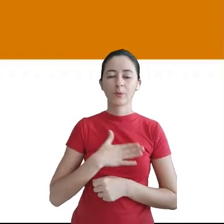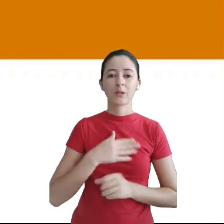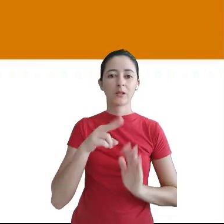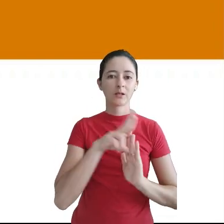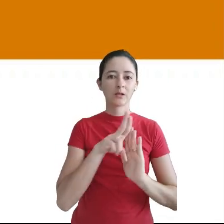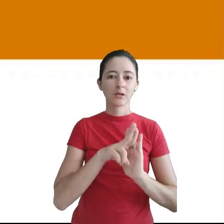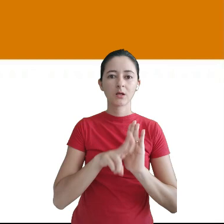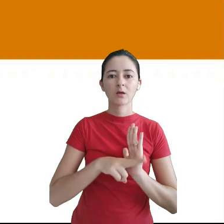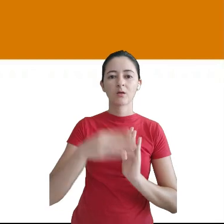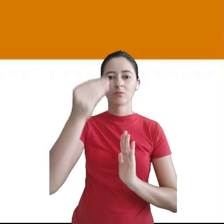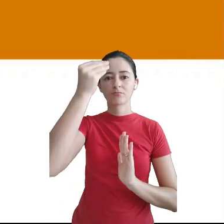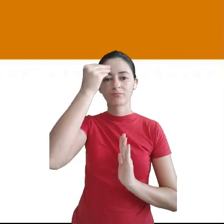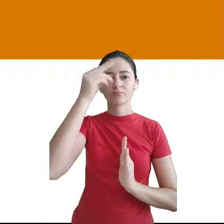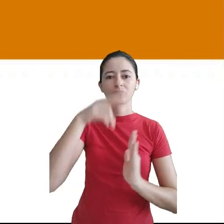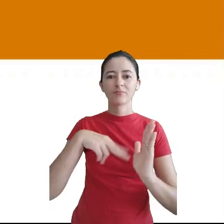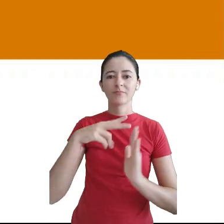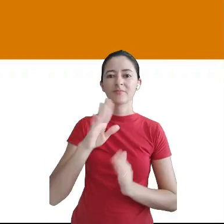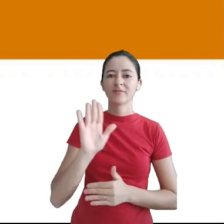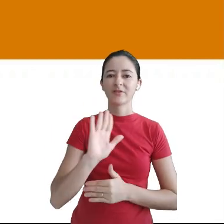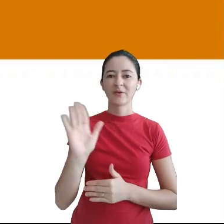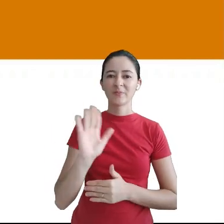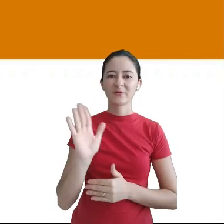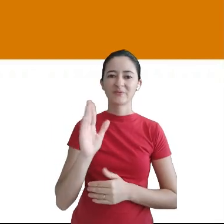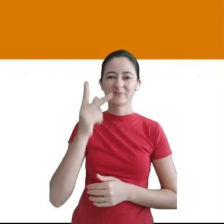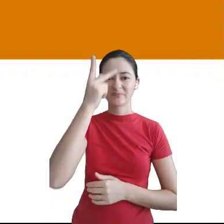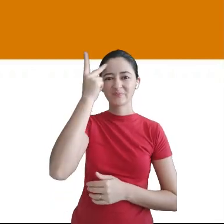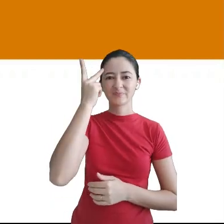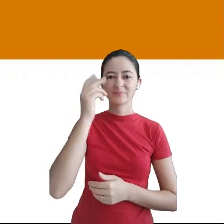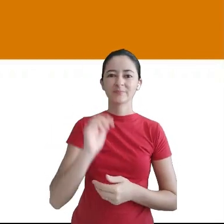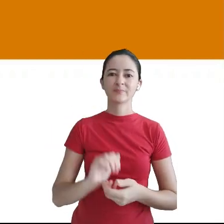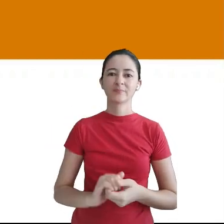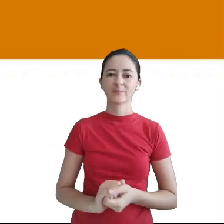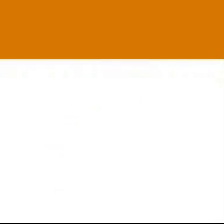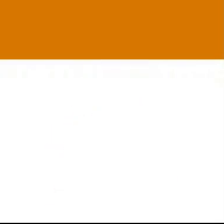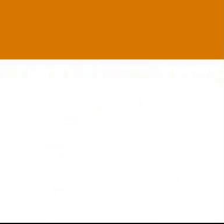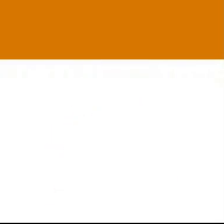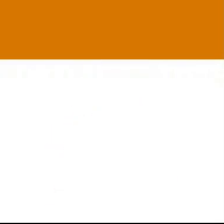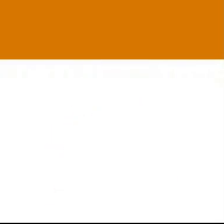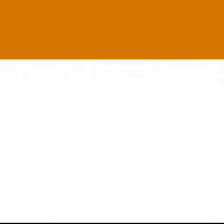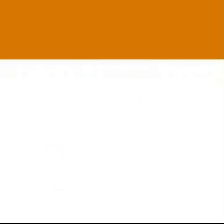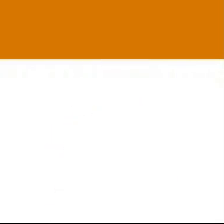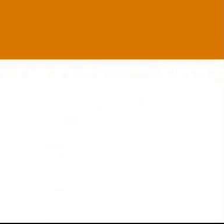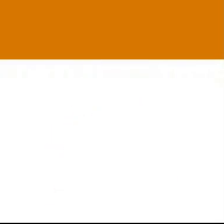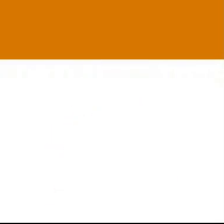vocês tenham gostado da videoaula. Decorem as regrinhas de leitura. E até a próxima, galera! galera!